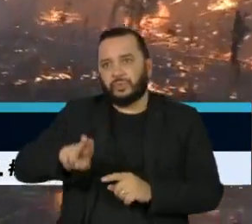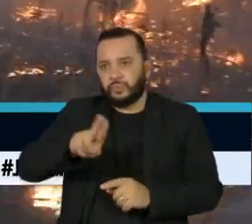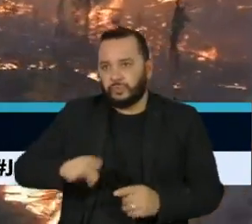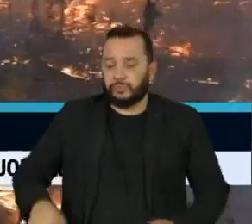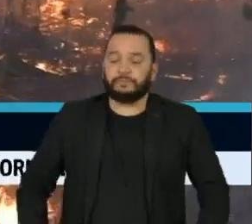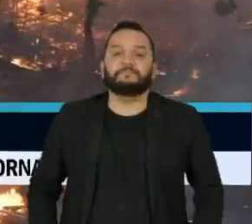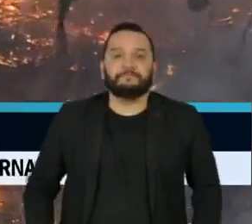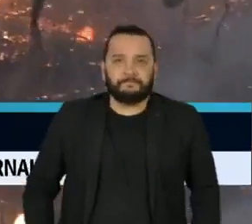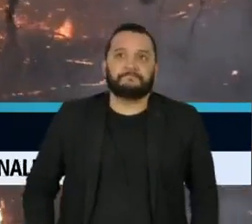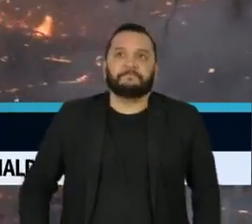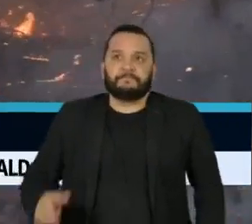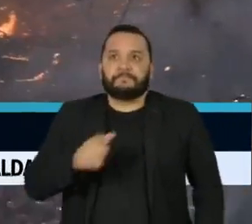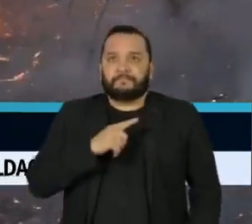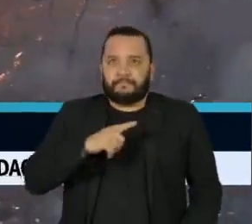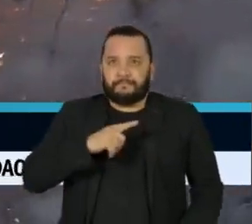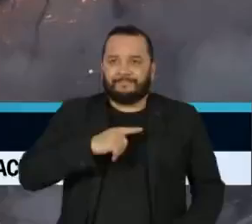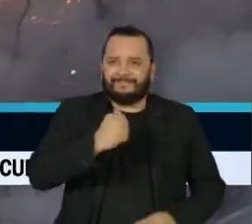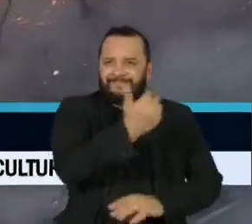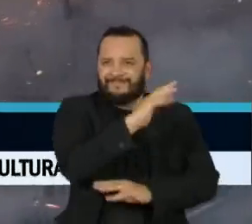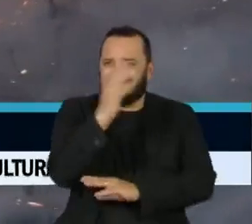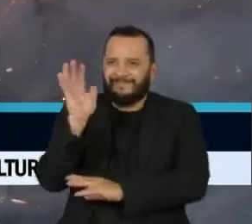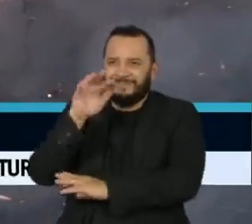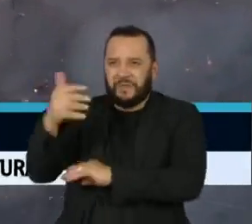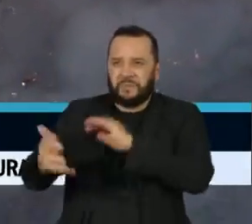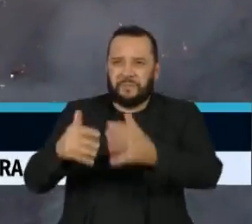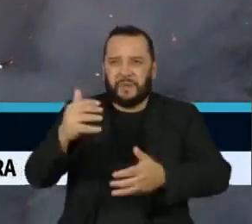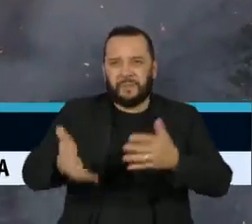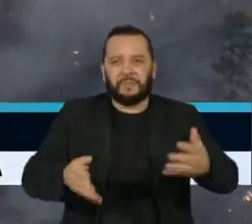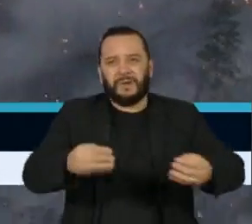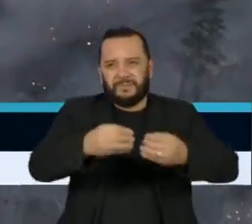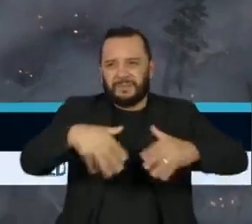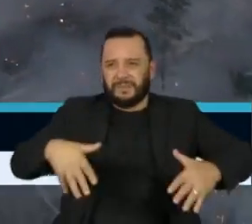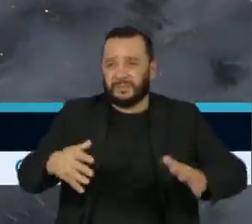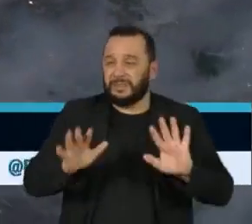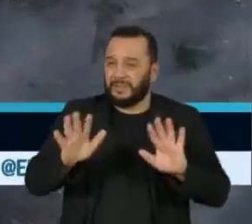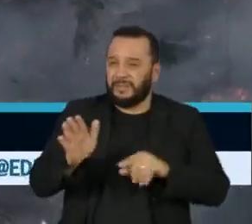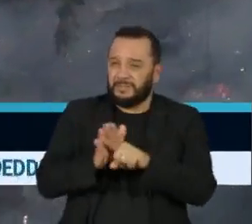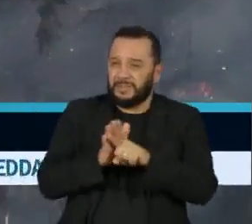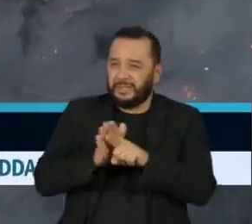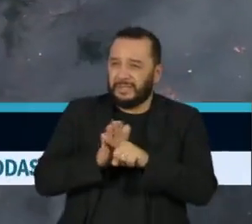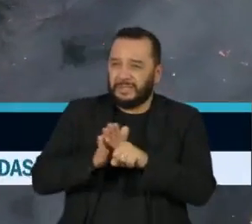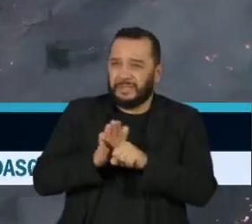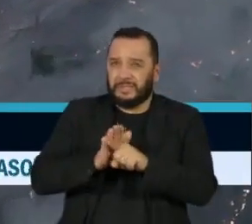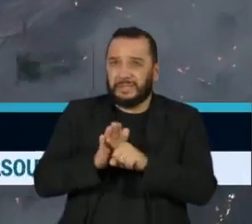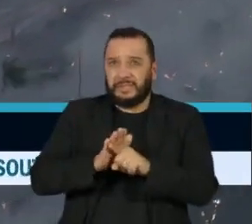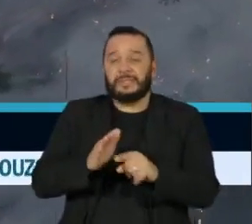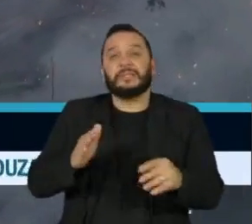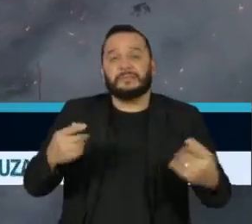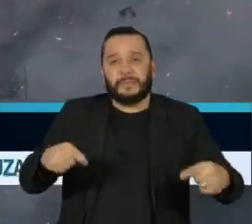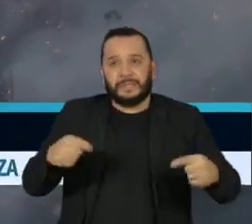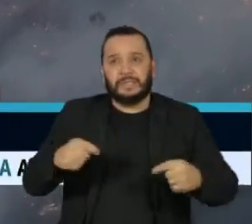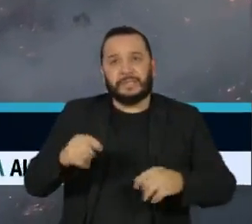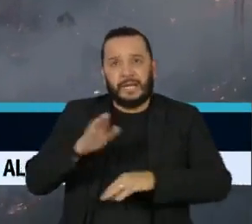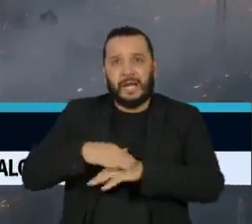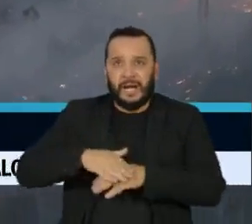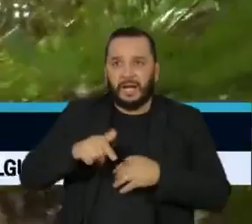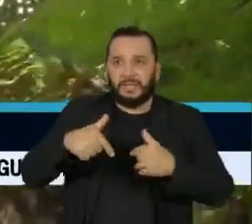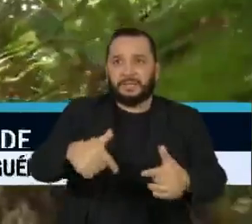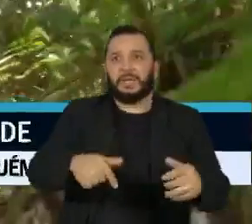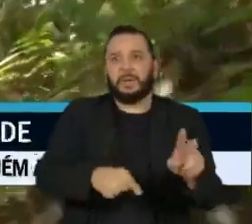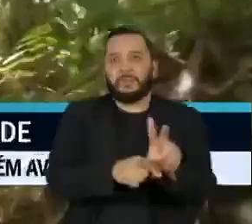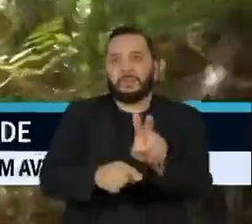os impactos ecológicos na degradação da floresta, o estudo ajuda a definir ações para proteger a